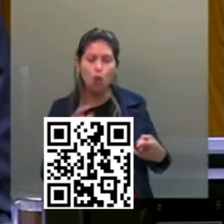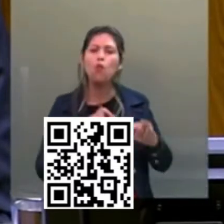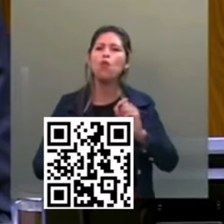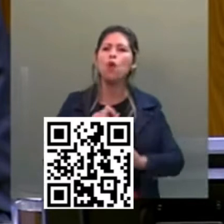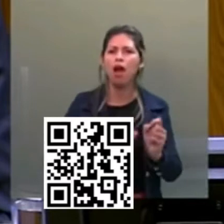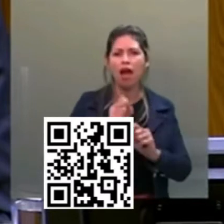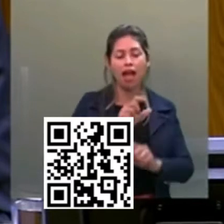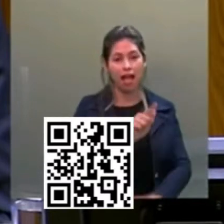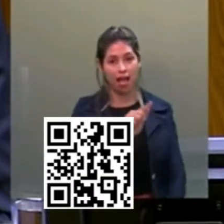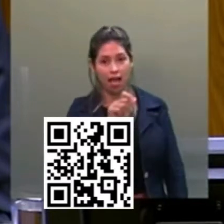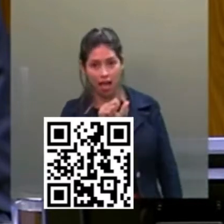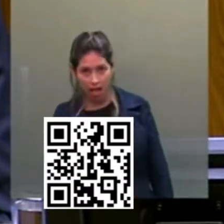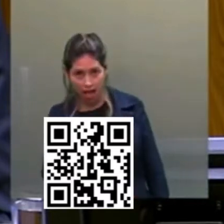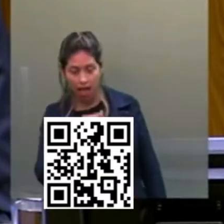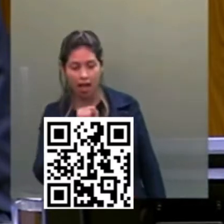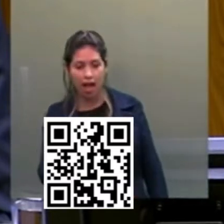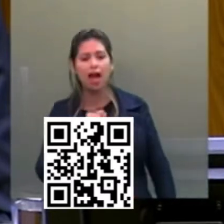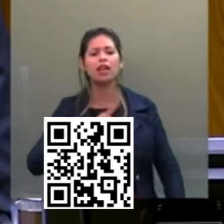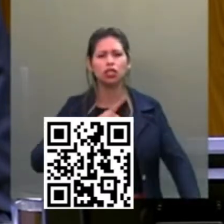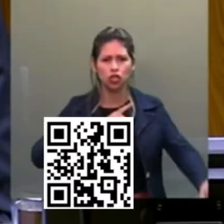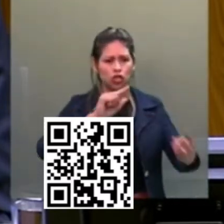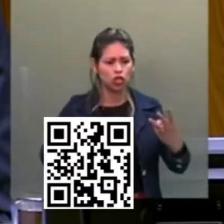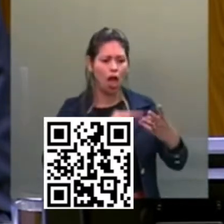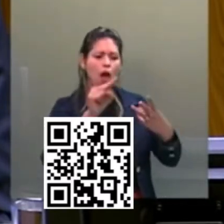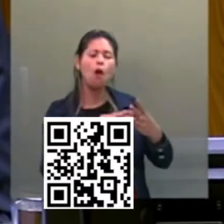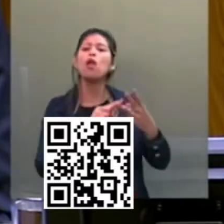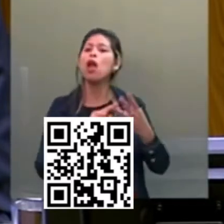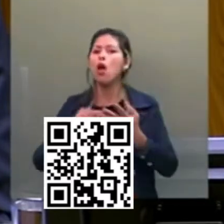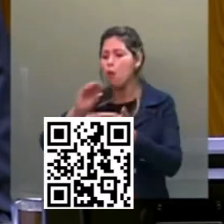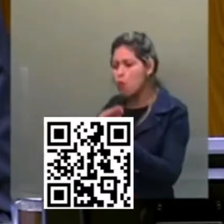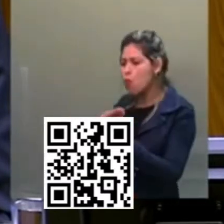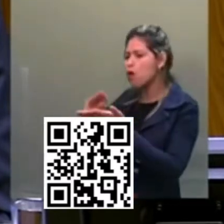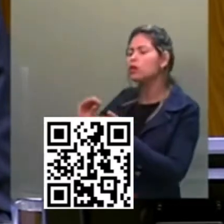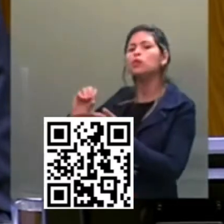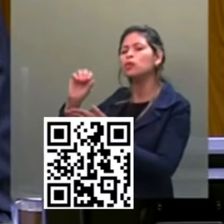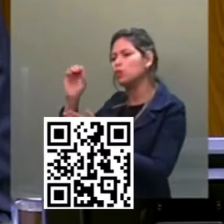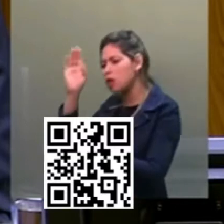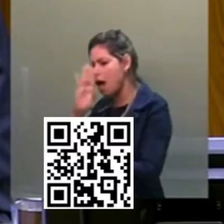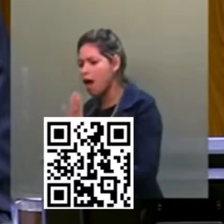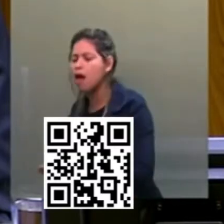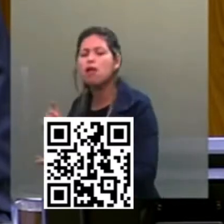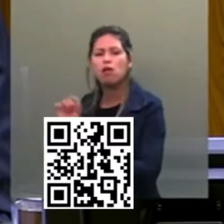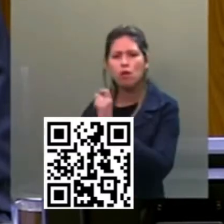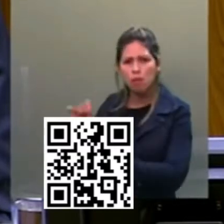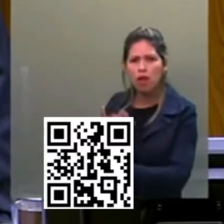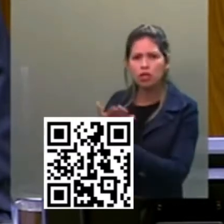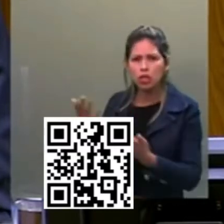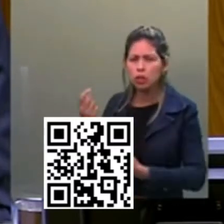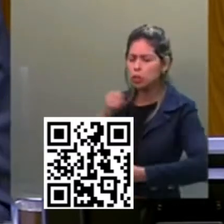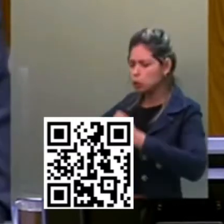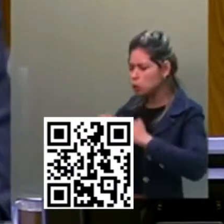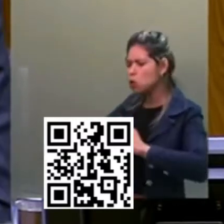o Programa Auxílio Brasil, que demonstra que o Parlamento brasileiro esteve atento aos anseios de parte